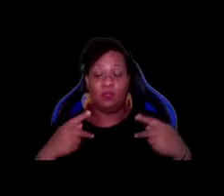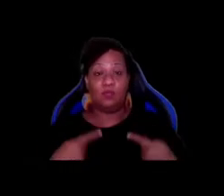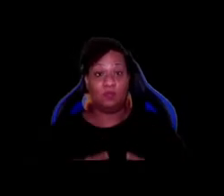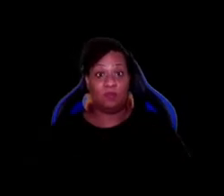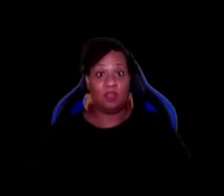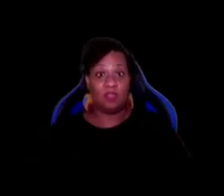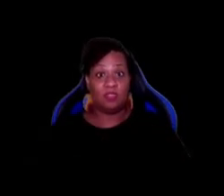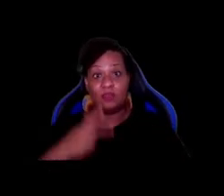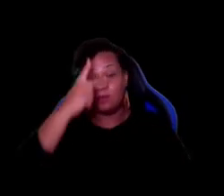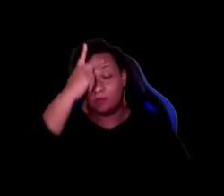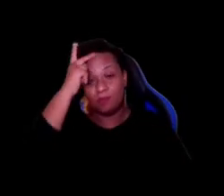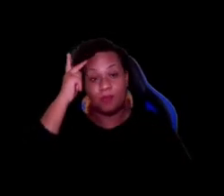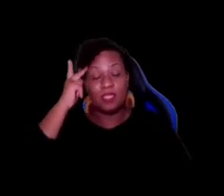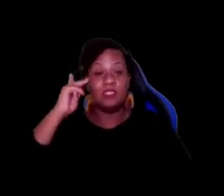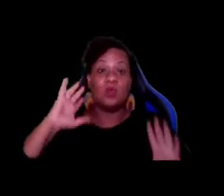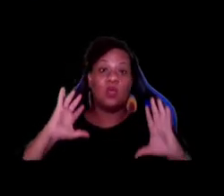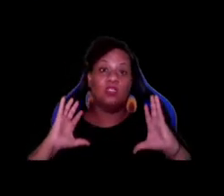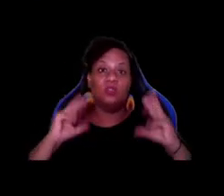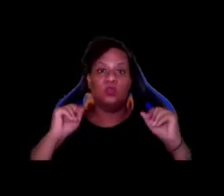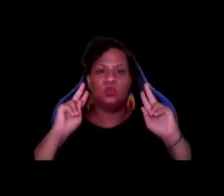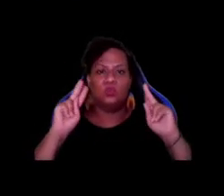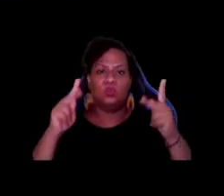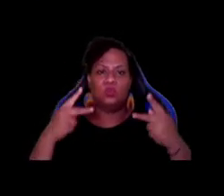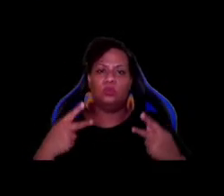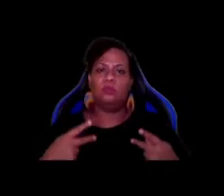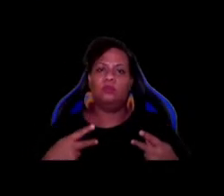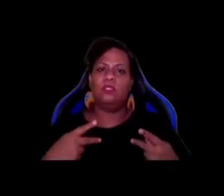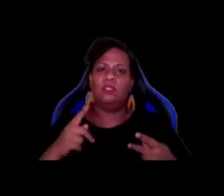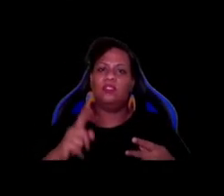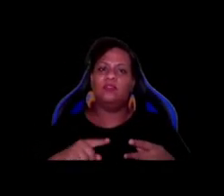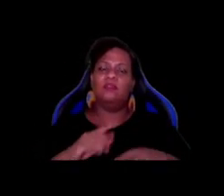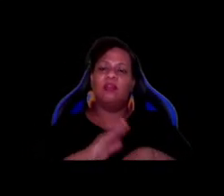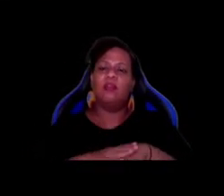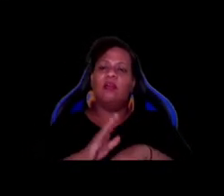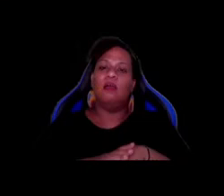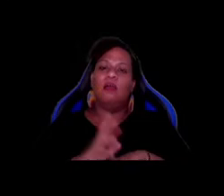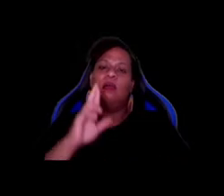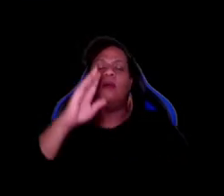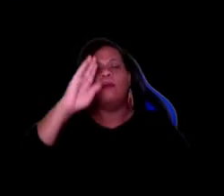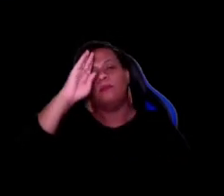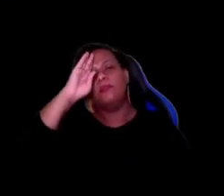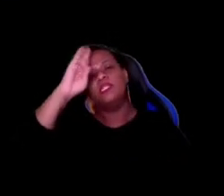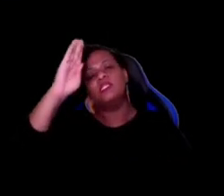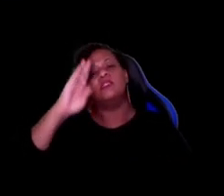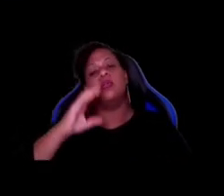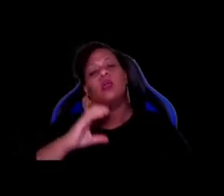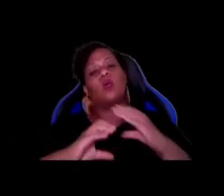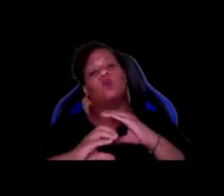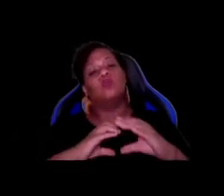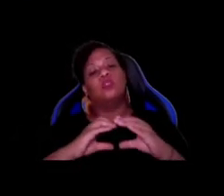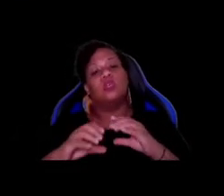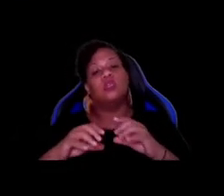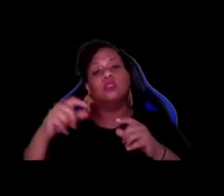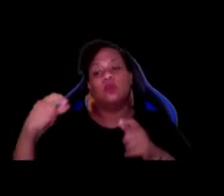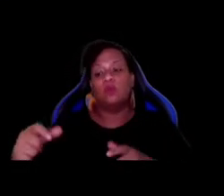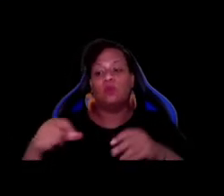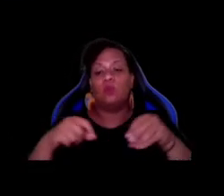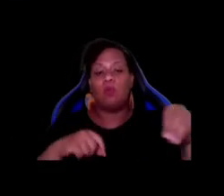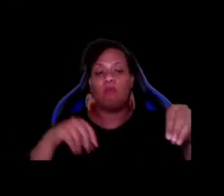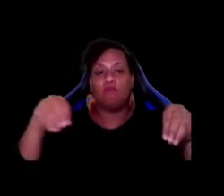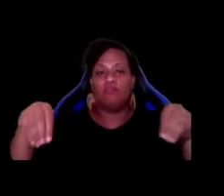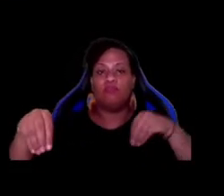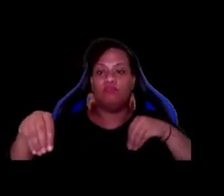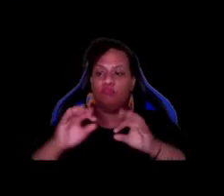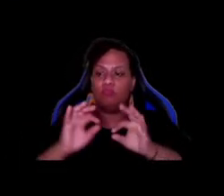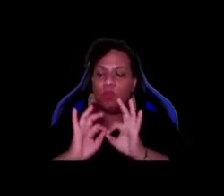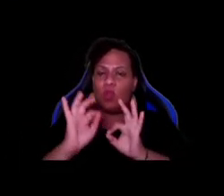seres humanos, era um veículo de comunicação entre distâncias. Muitas